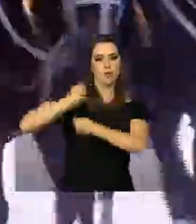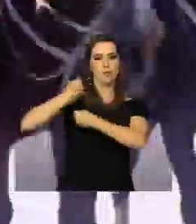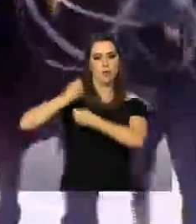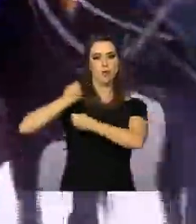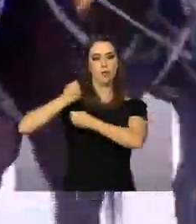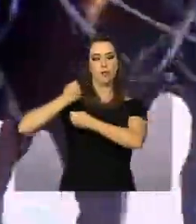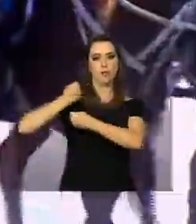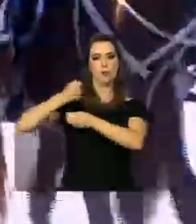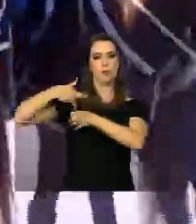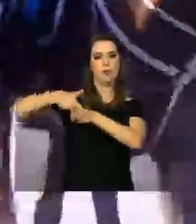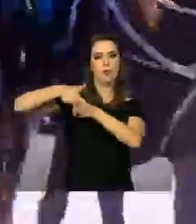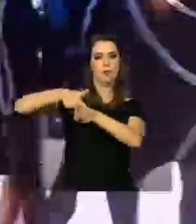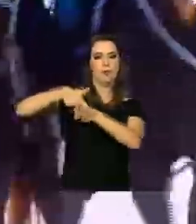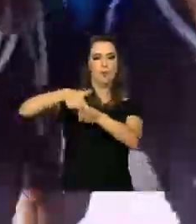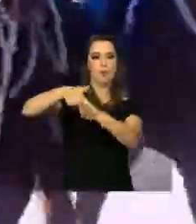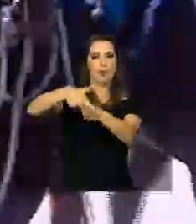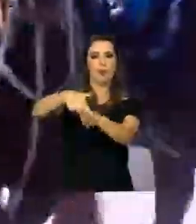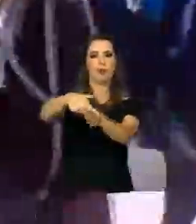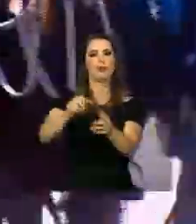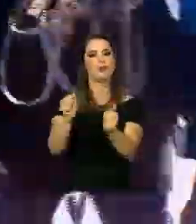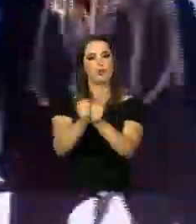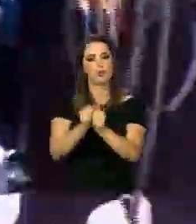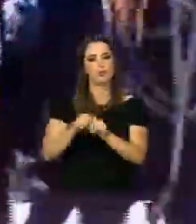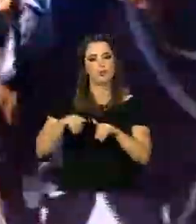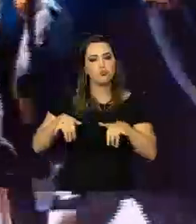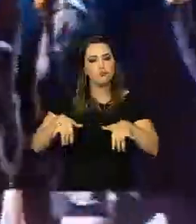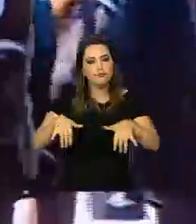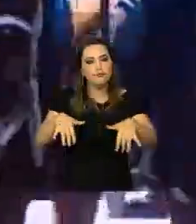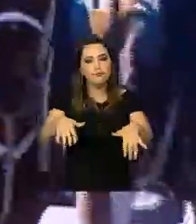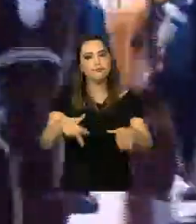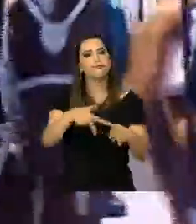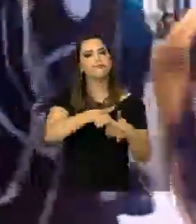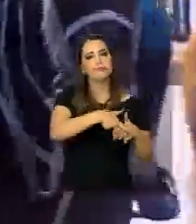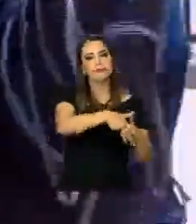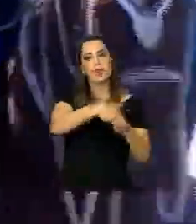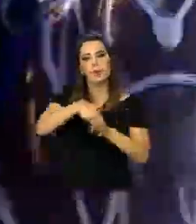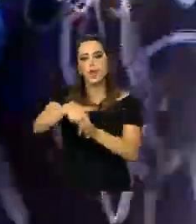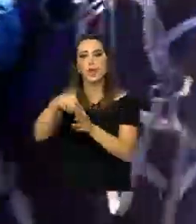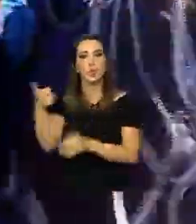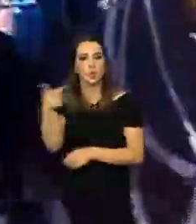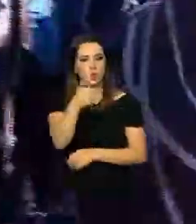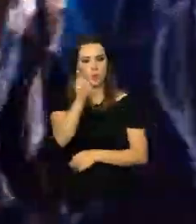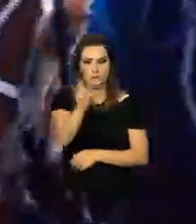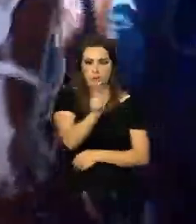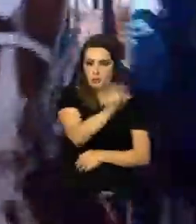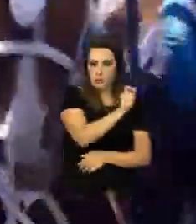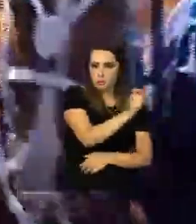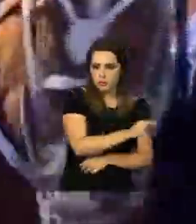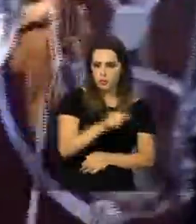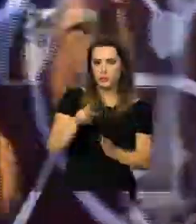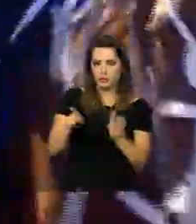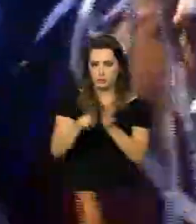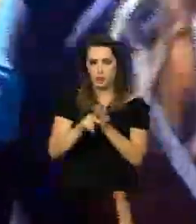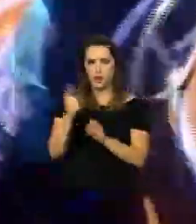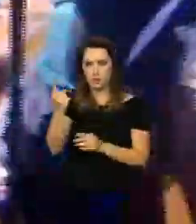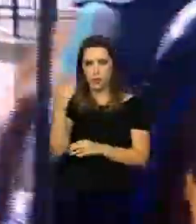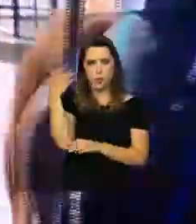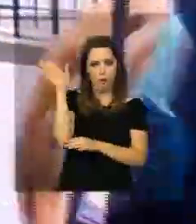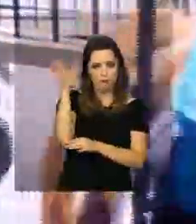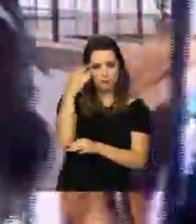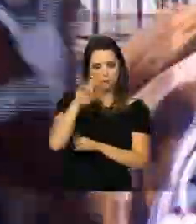Então, tradicionalmente, essa fileira de cadetes, essa ala de cadetes do curso de Cavalaria é